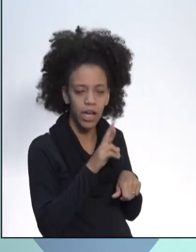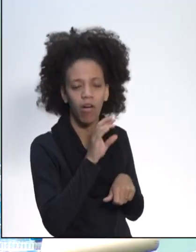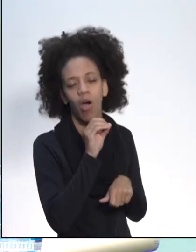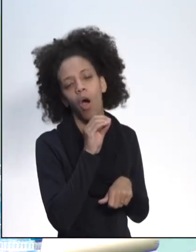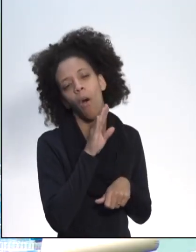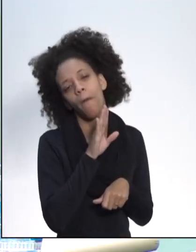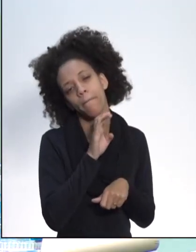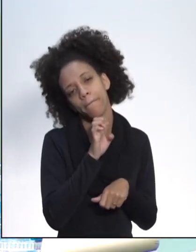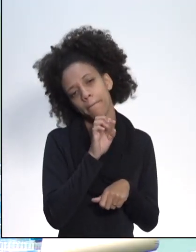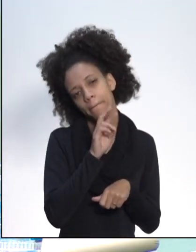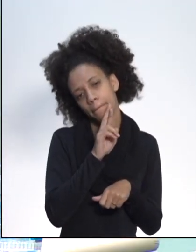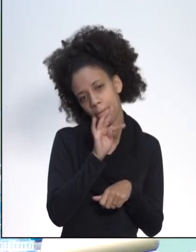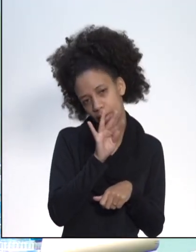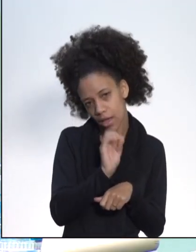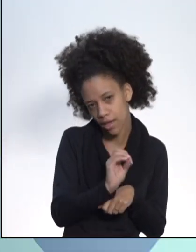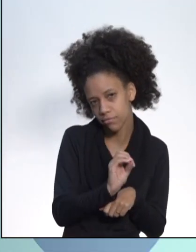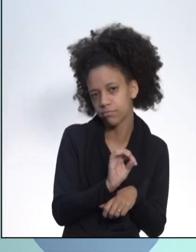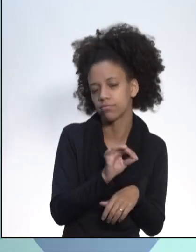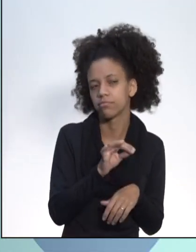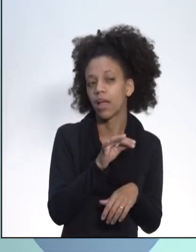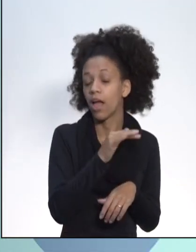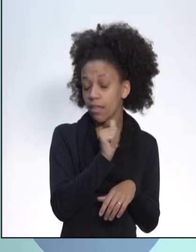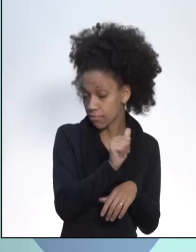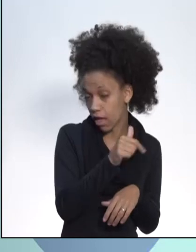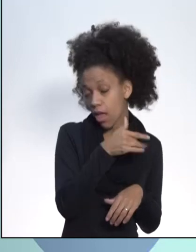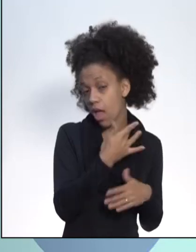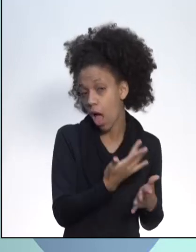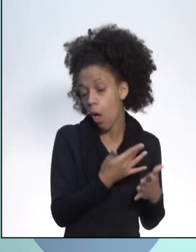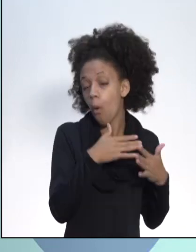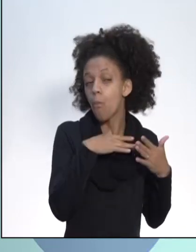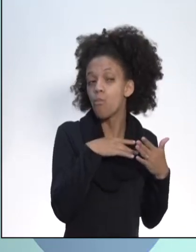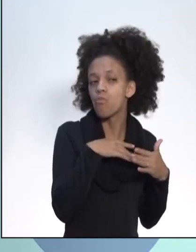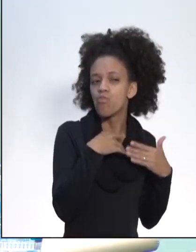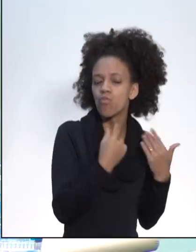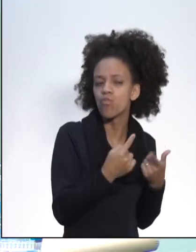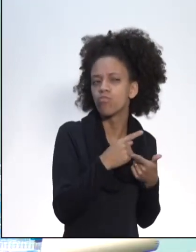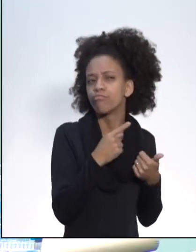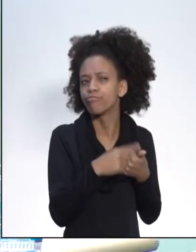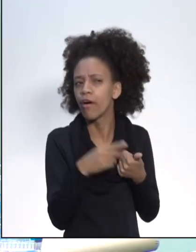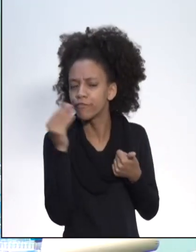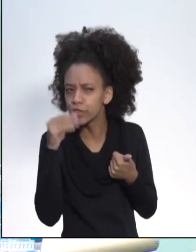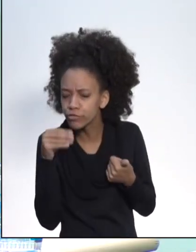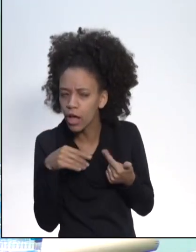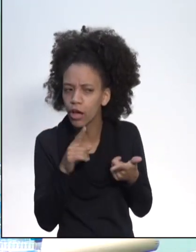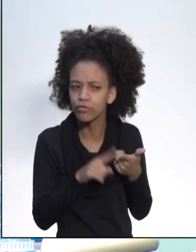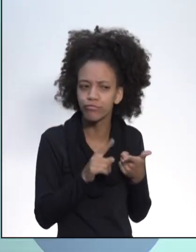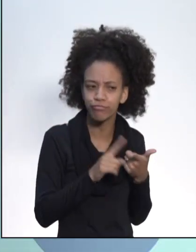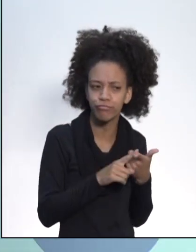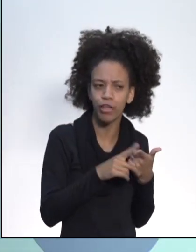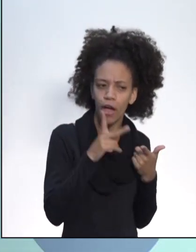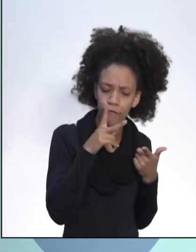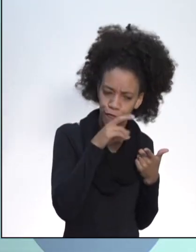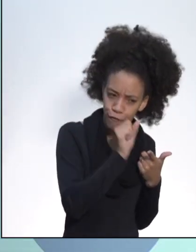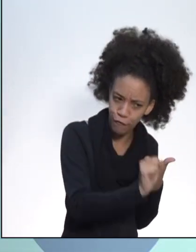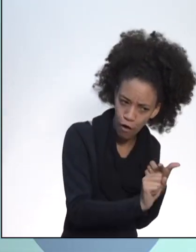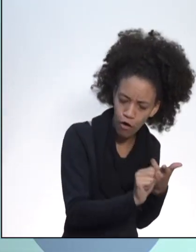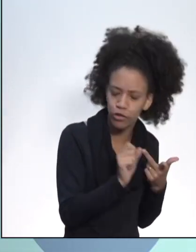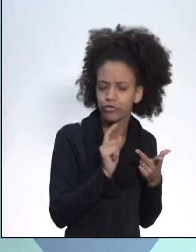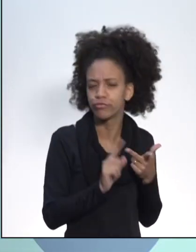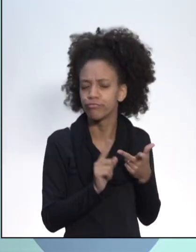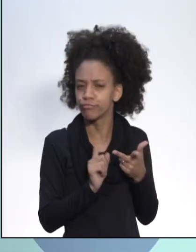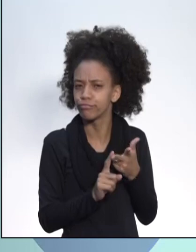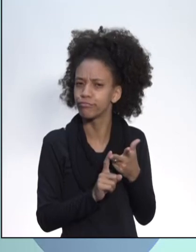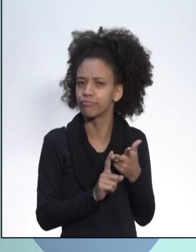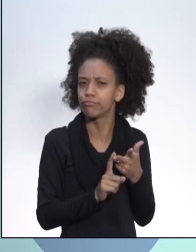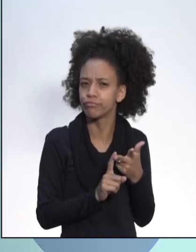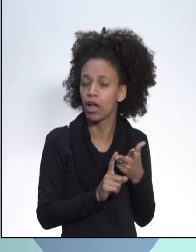me colocou quais foram as fragilidades que tinham, quais eram os meus pontos